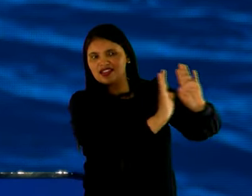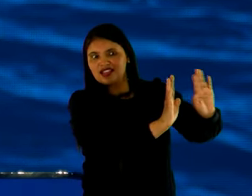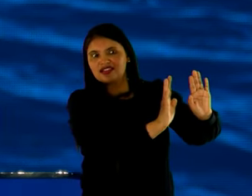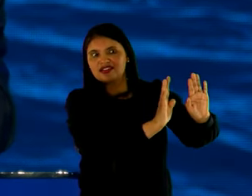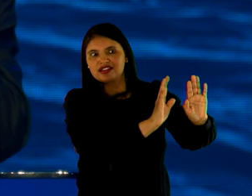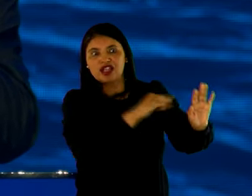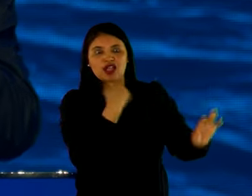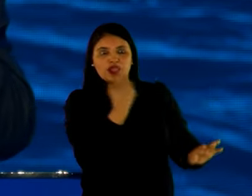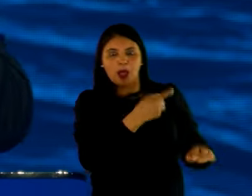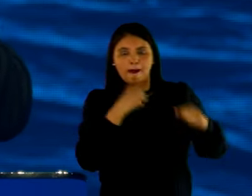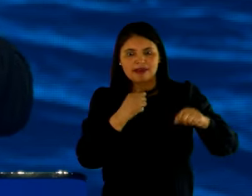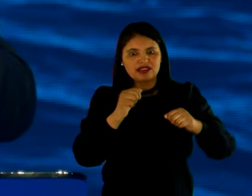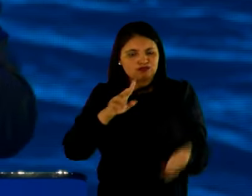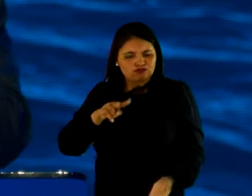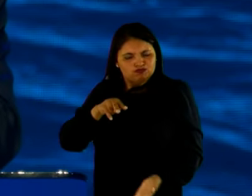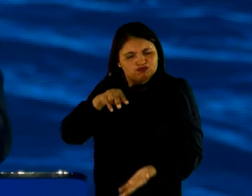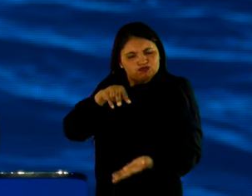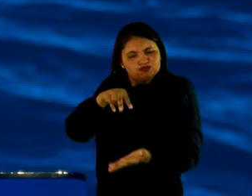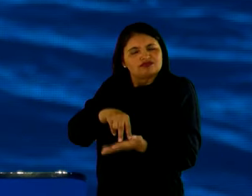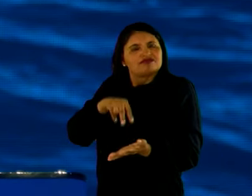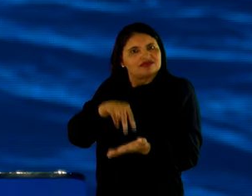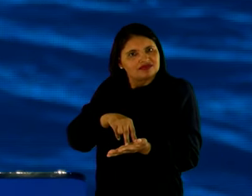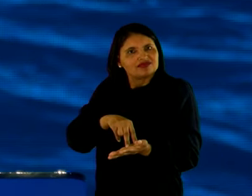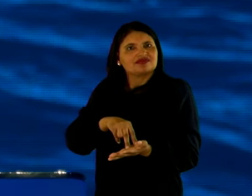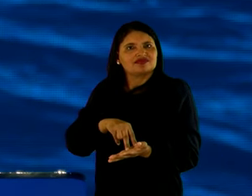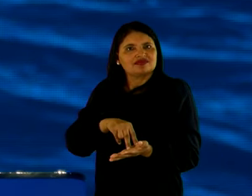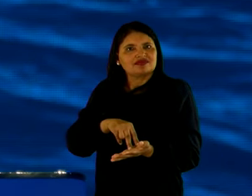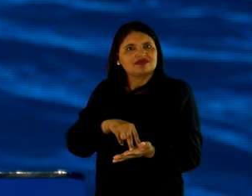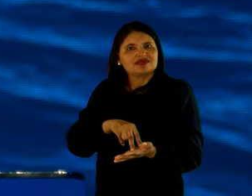encarar, vamos dar uma solução.